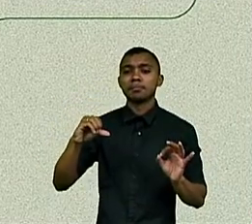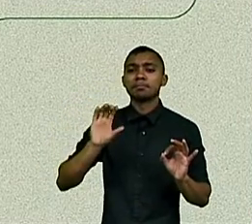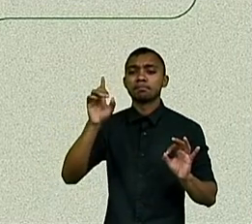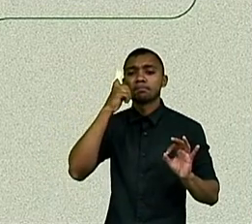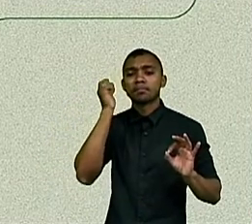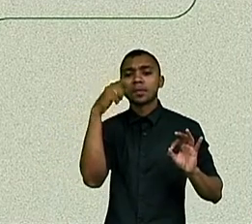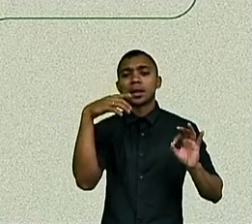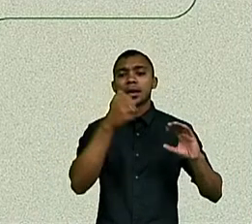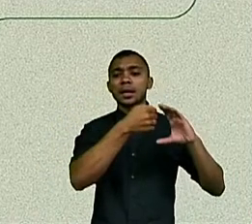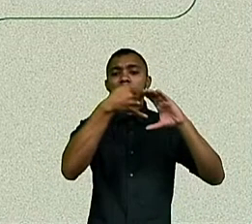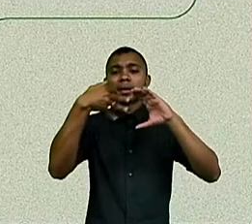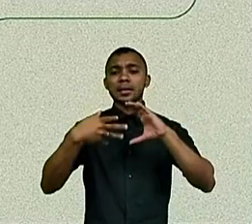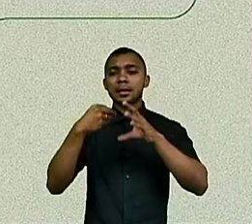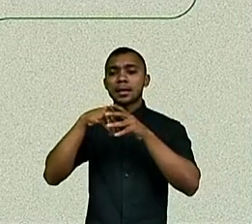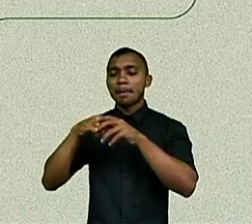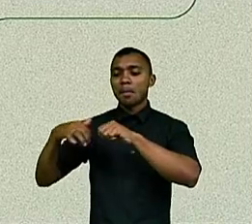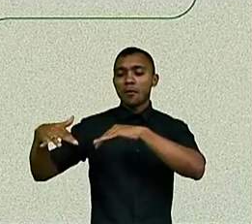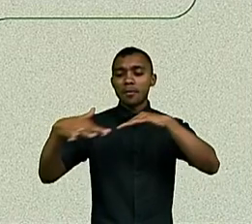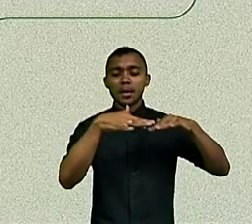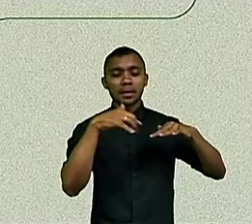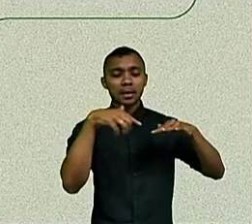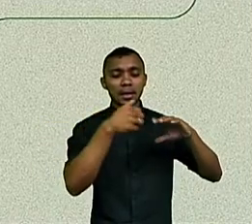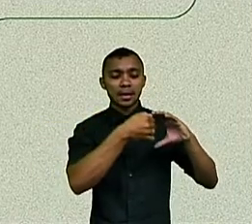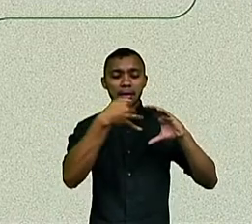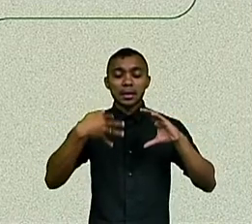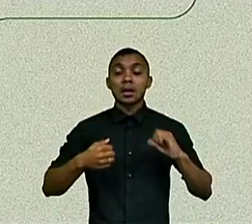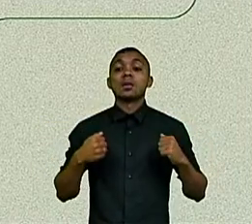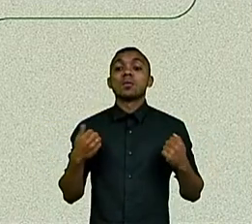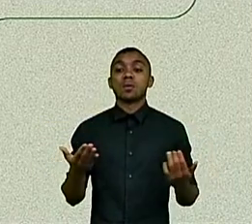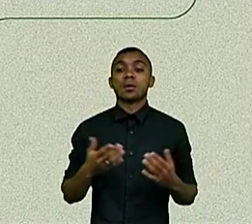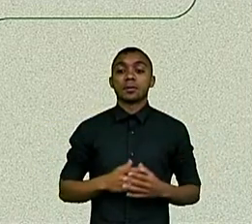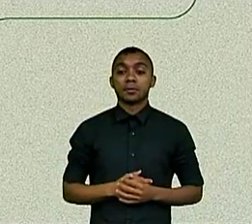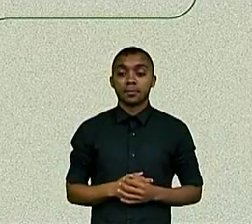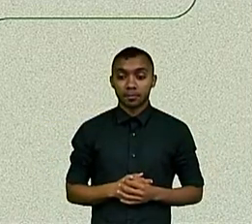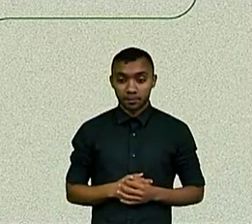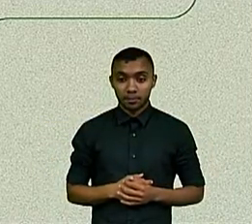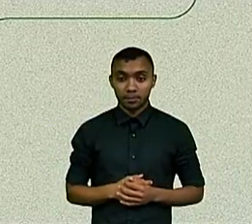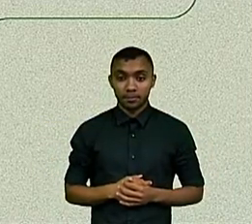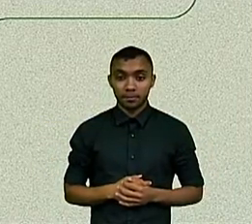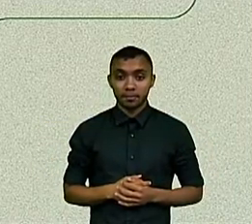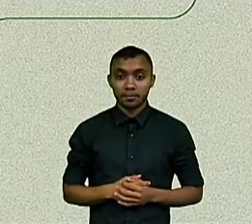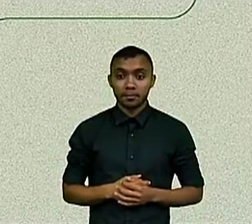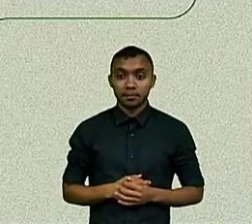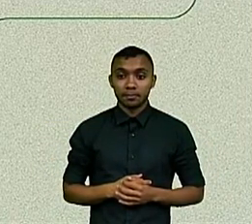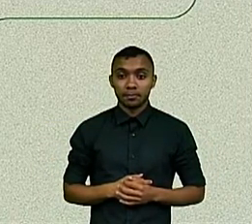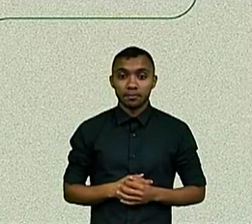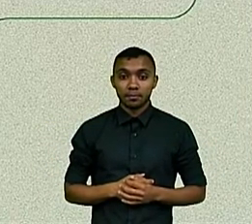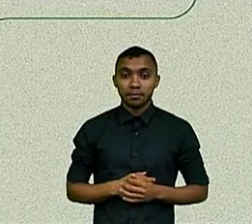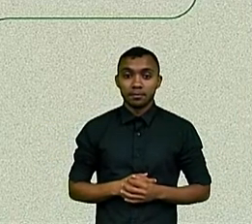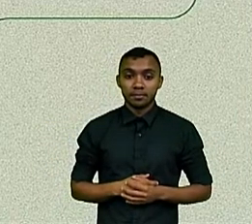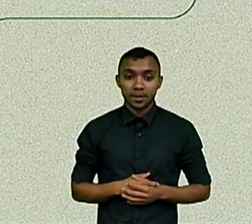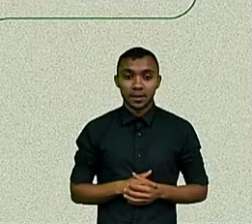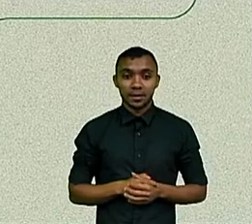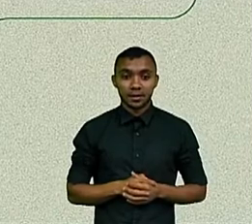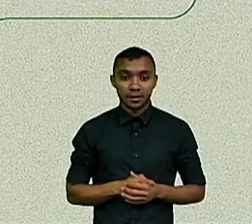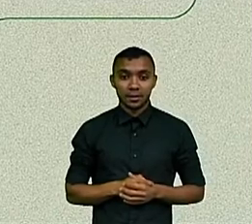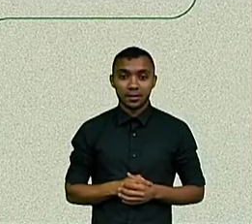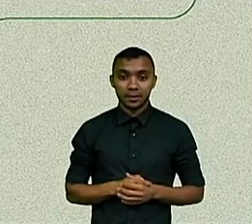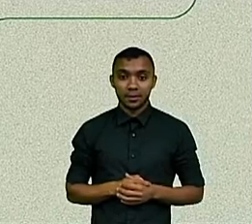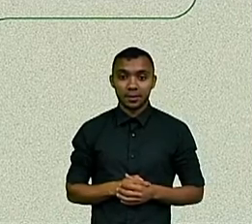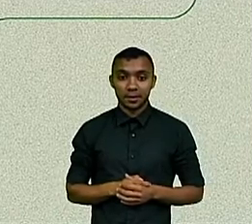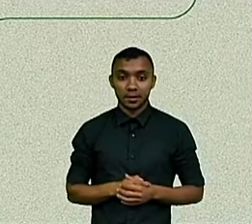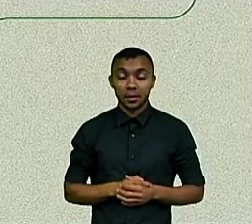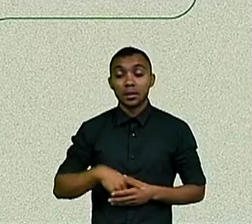caracterizava esse movimento filosófico político com implicações diretas na sociedade uma nova visão de